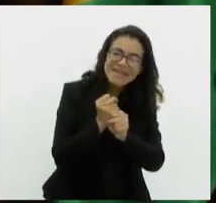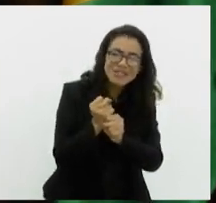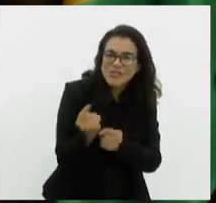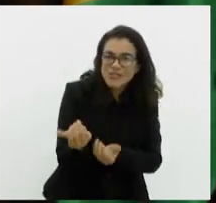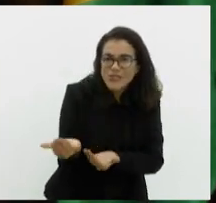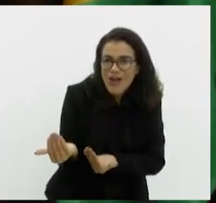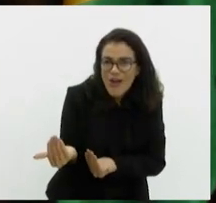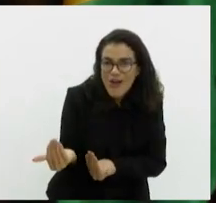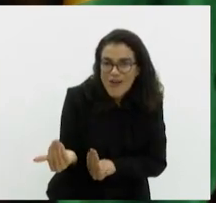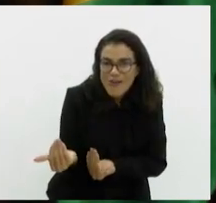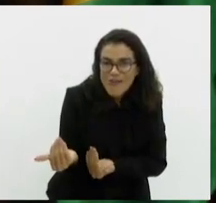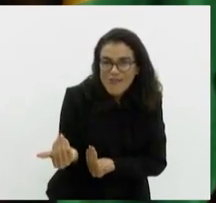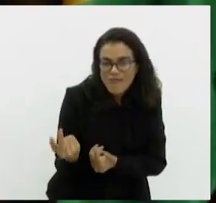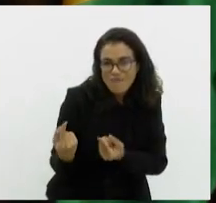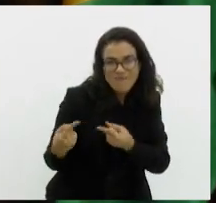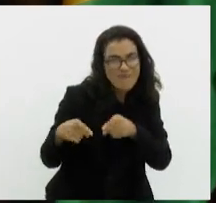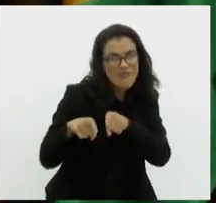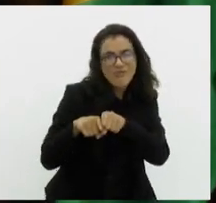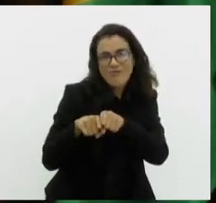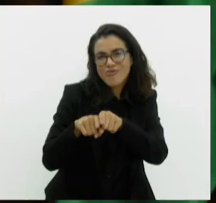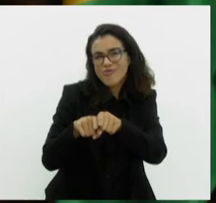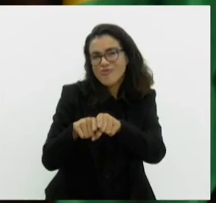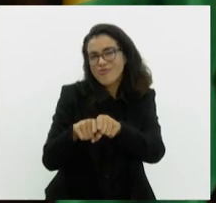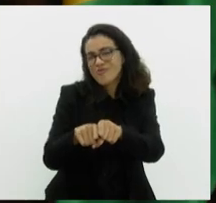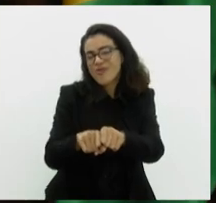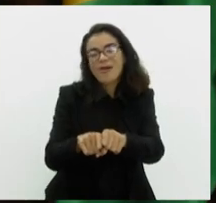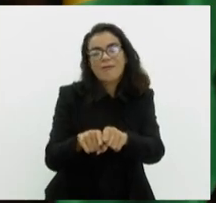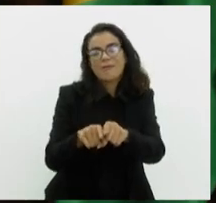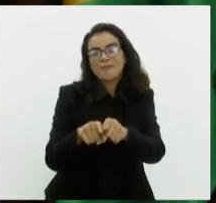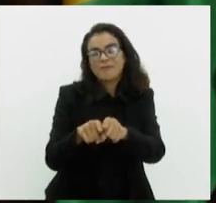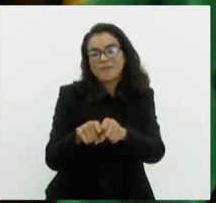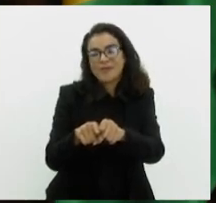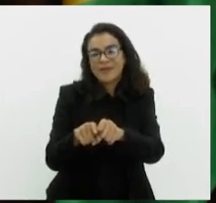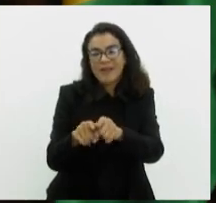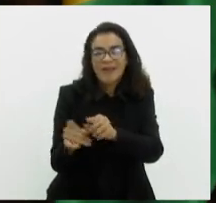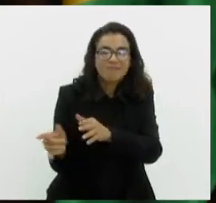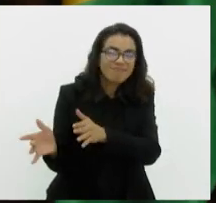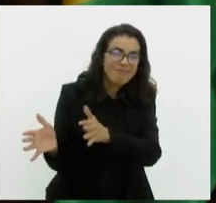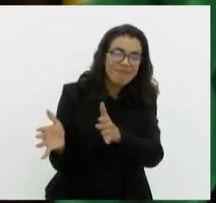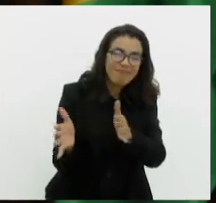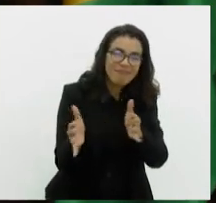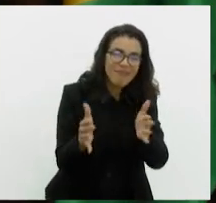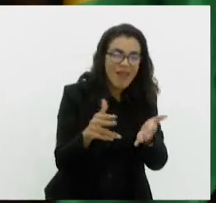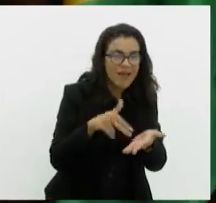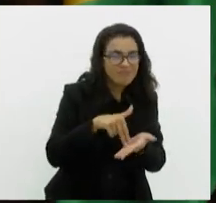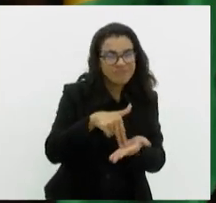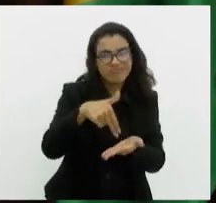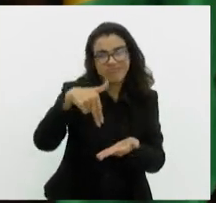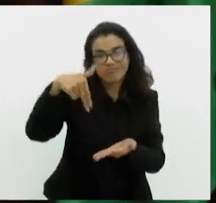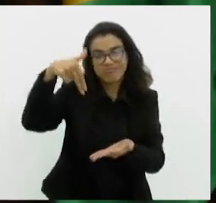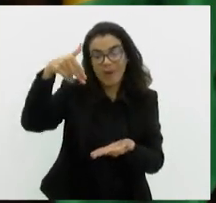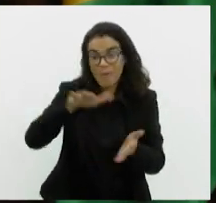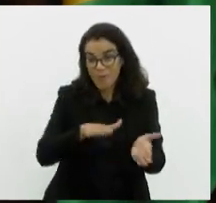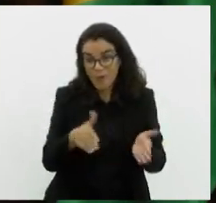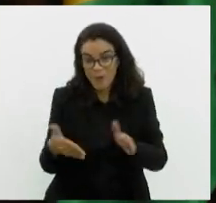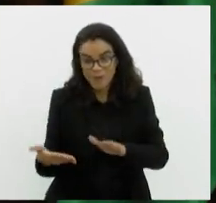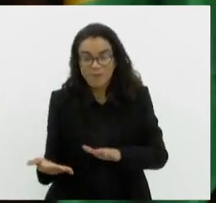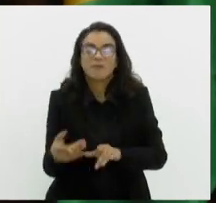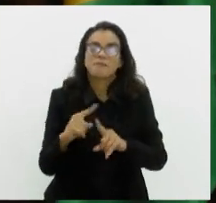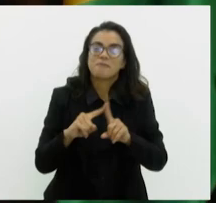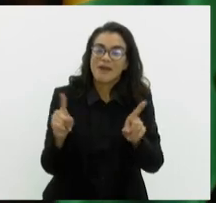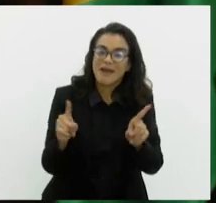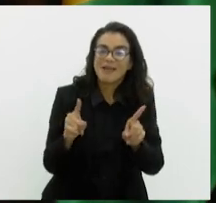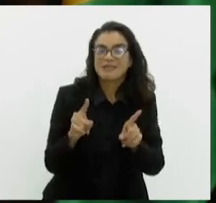ela e ficou a seu lado até quando ela se foi. Mas ela